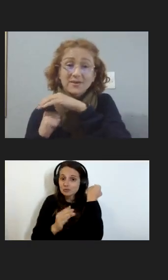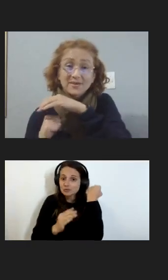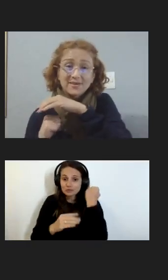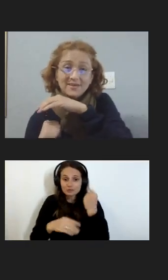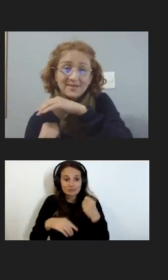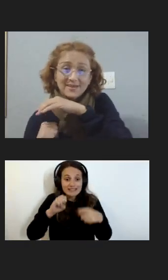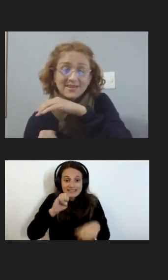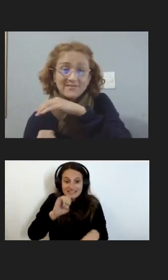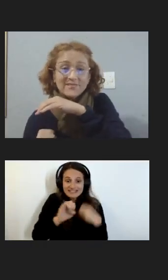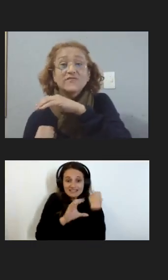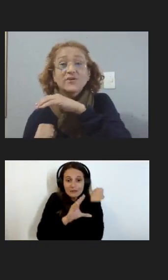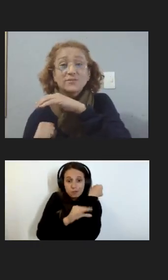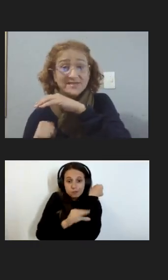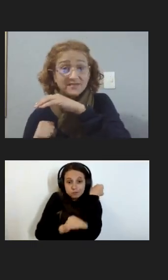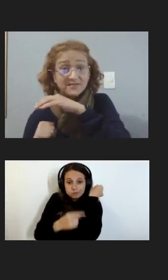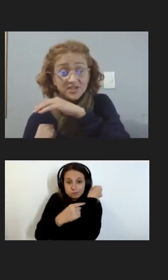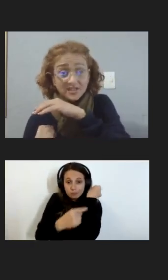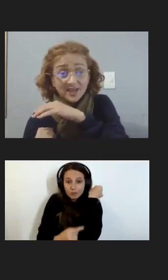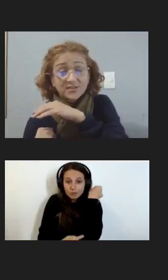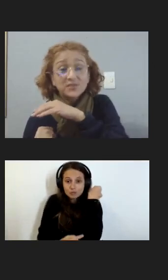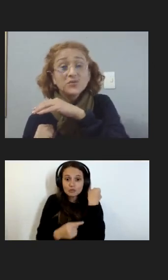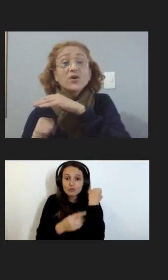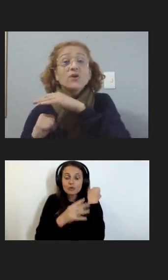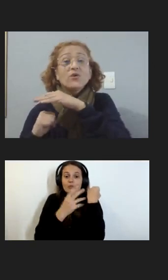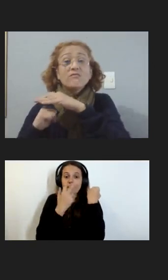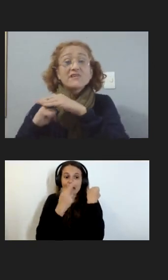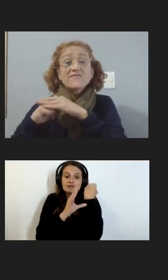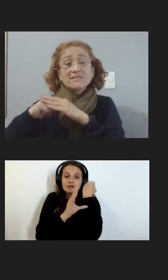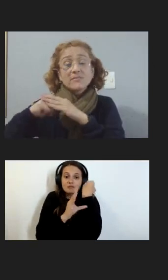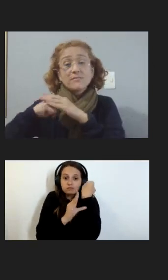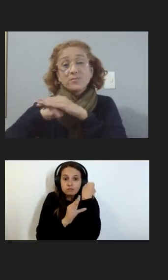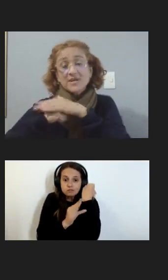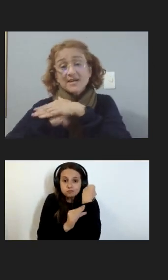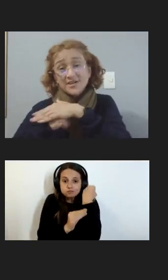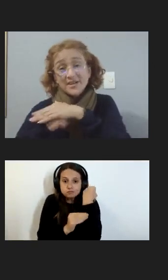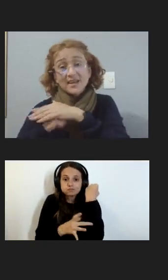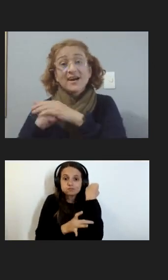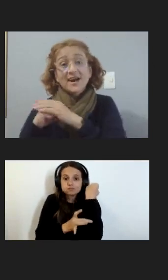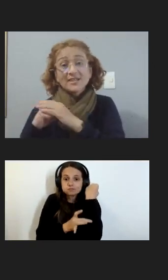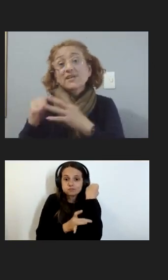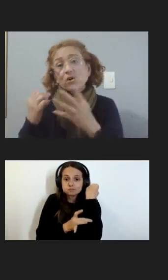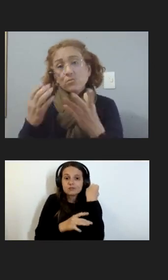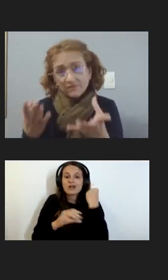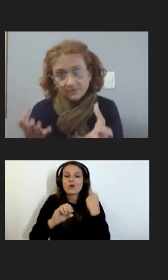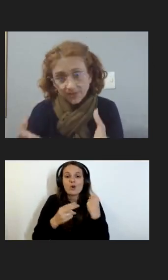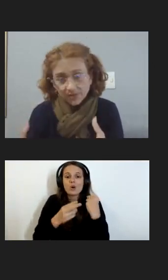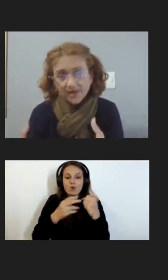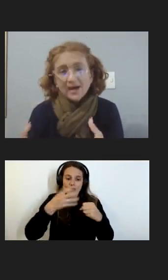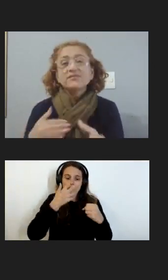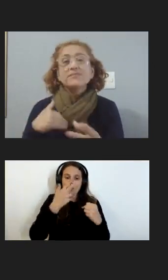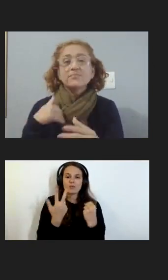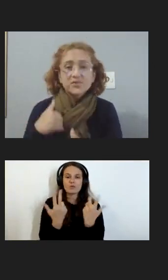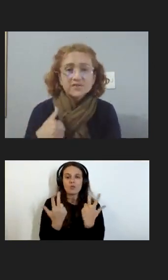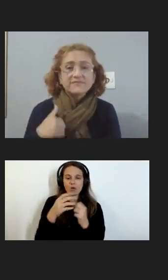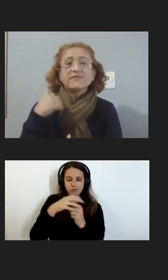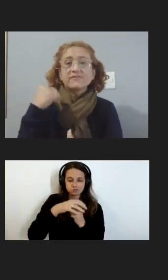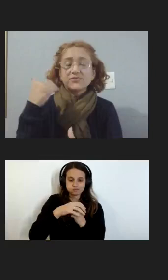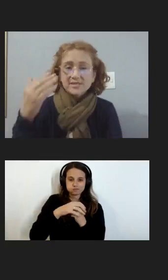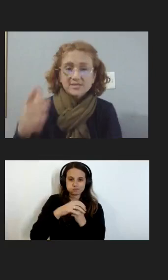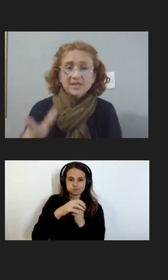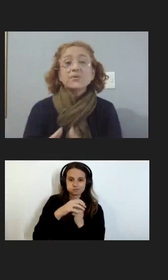fraco, vai ficando mais afastado, ou vai fazendo uma biomecânica errada, que é um movimento errado, e